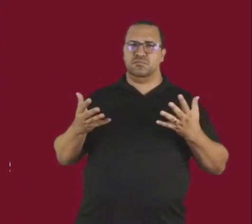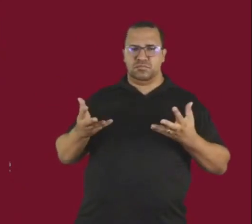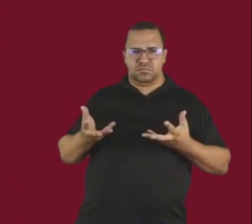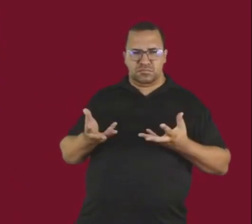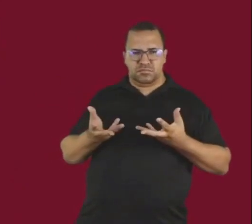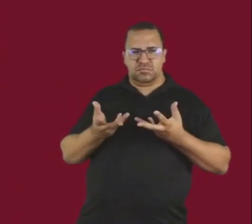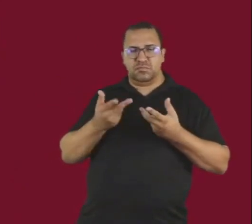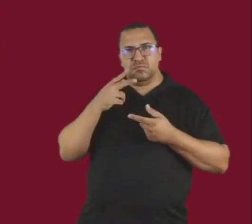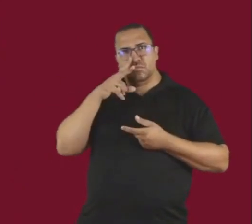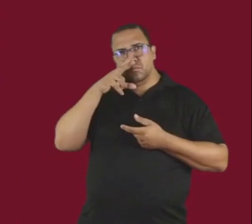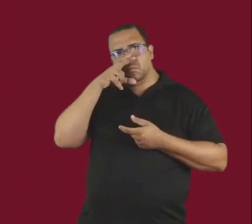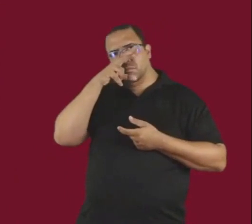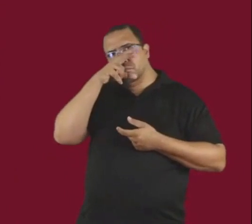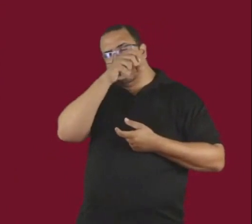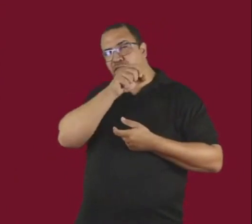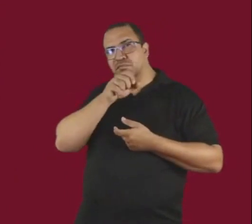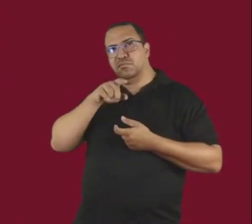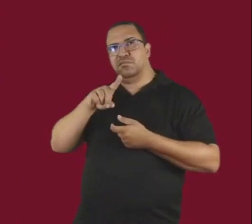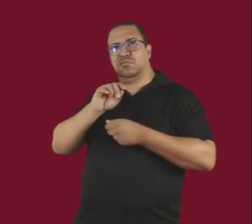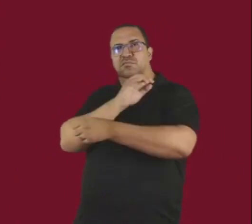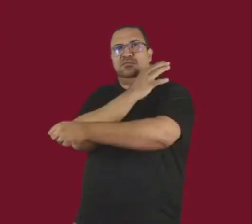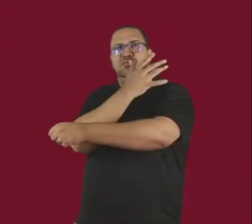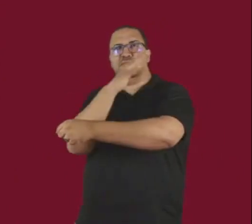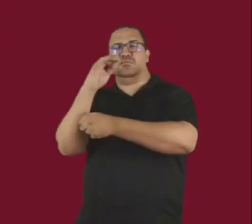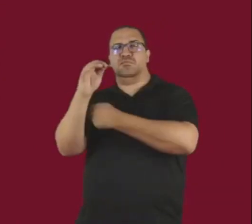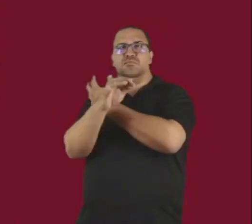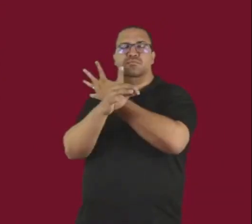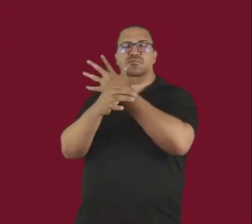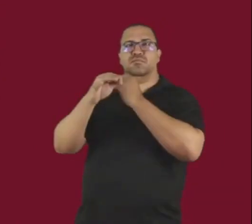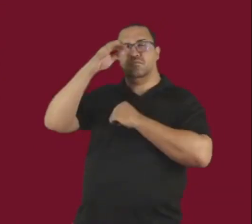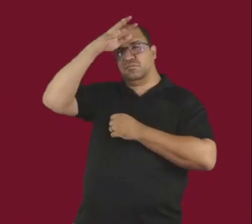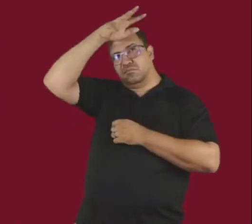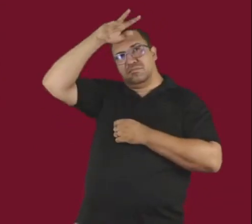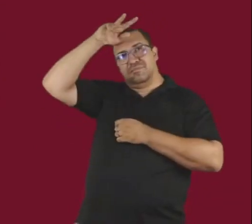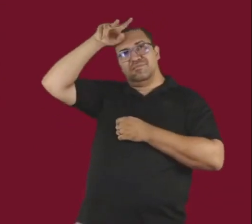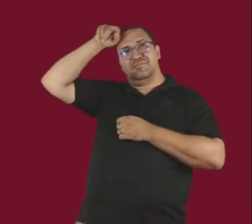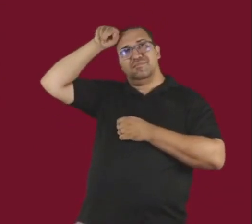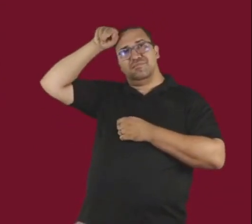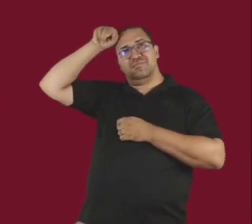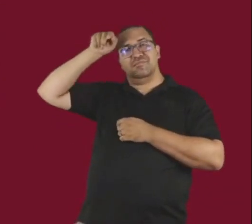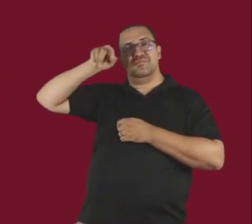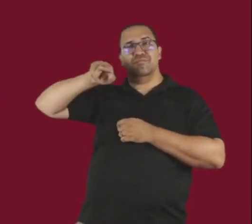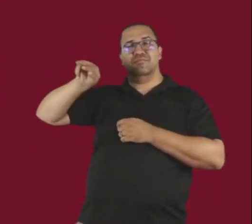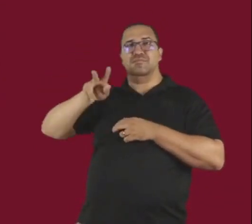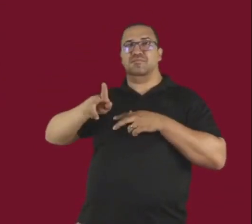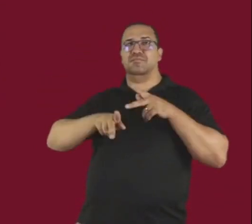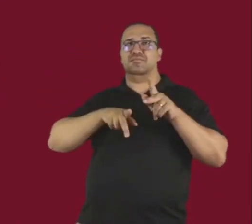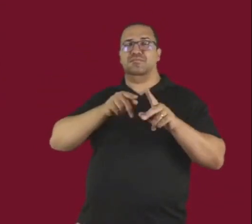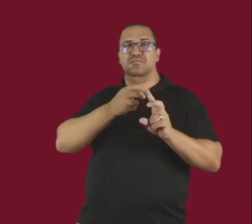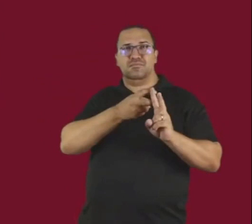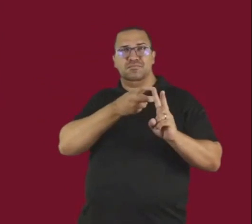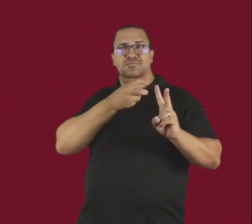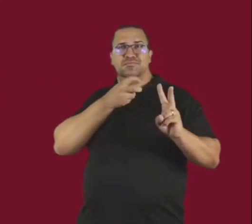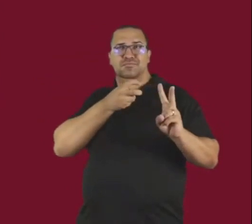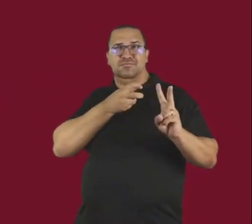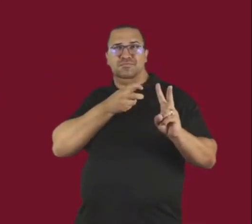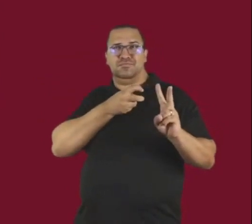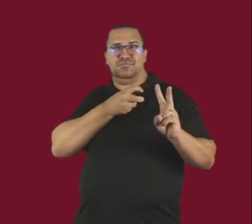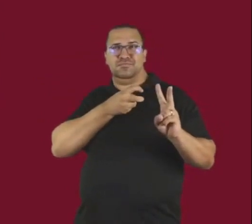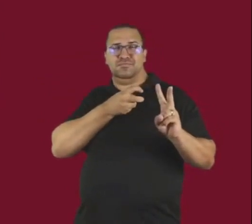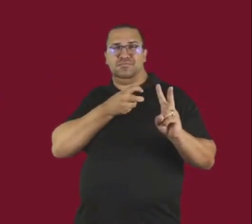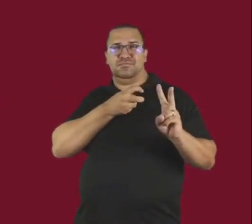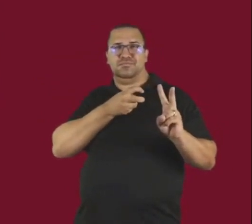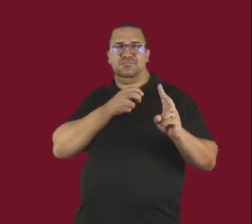entender que as forças na Amazônia estão articuladas há muito tempo. Assim, os povos indígenas, os povos quilombolas, os